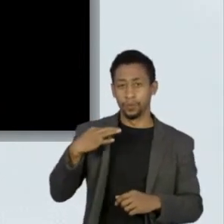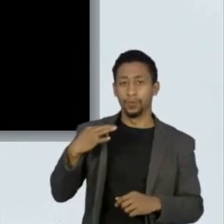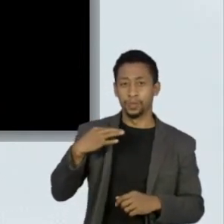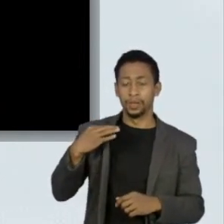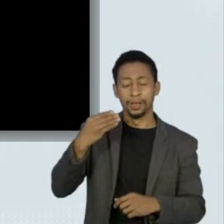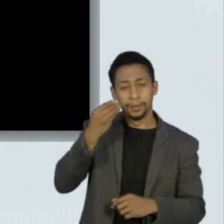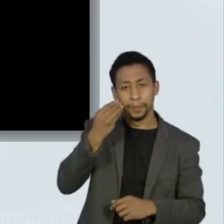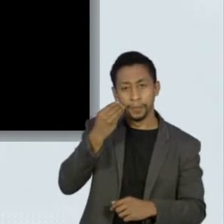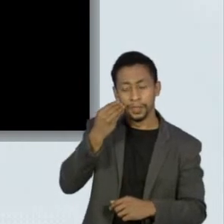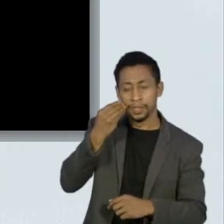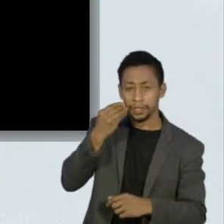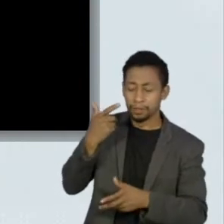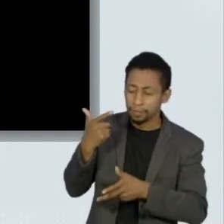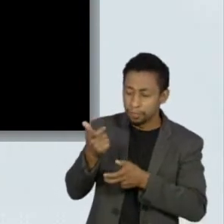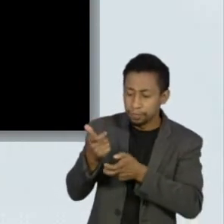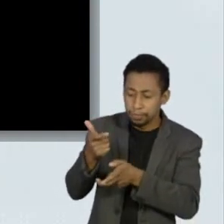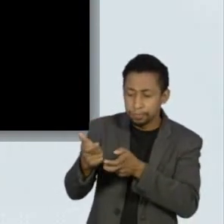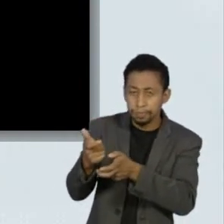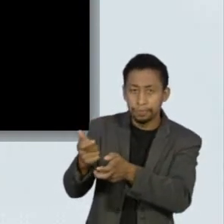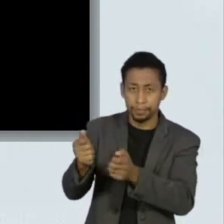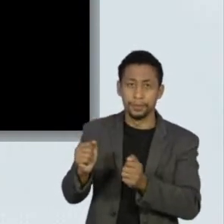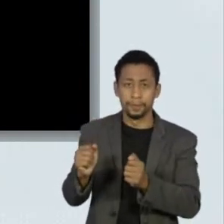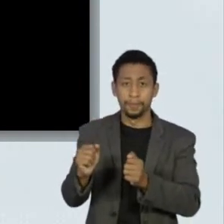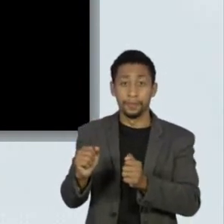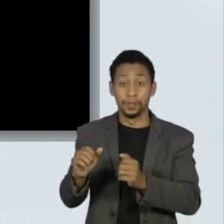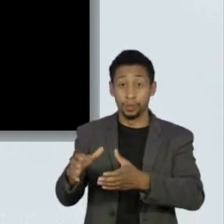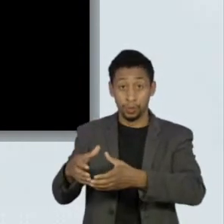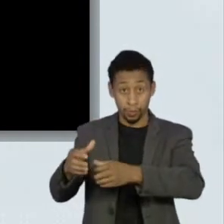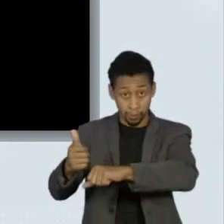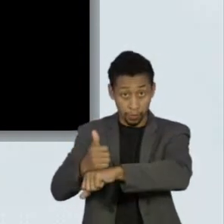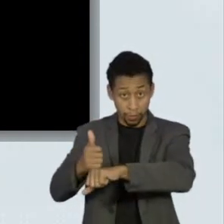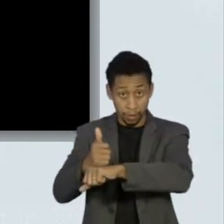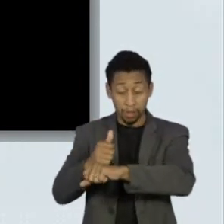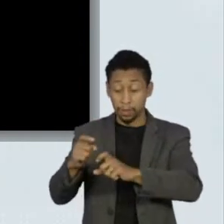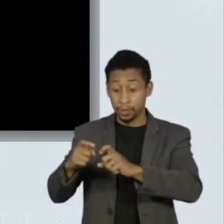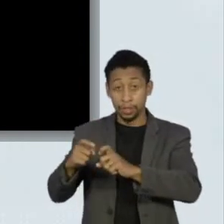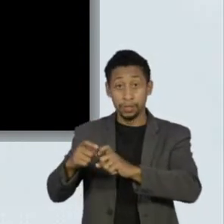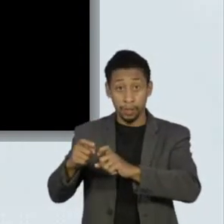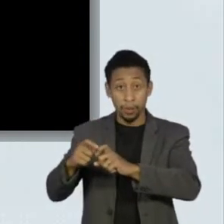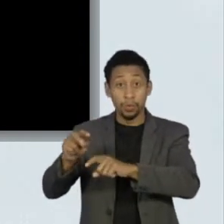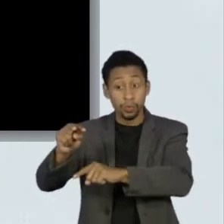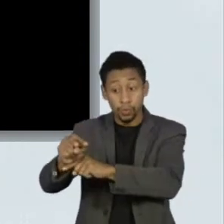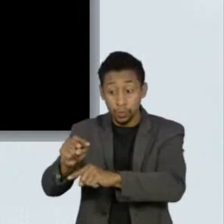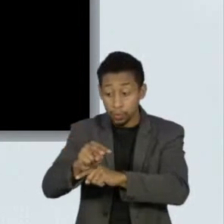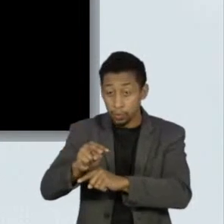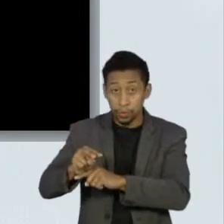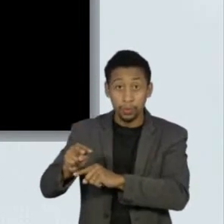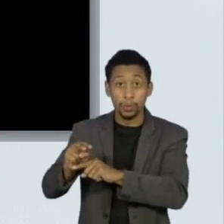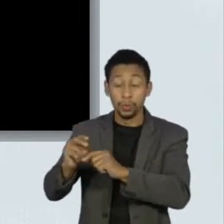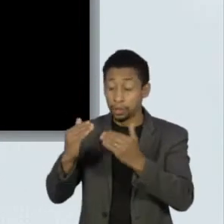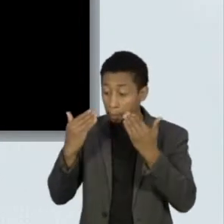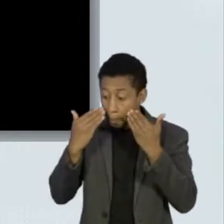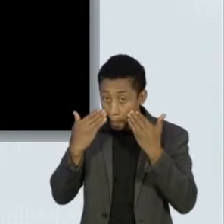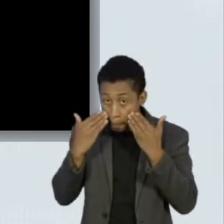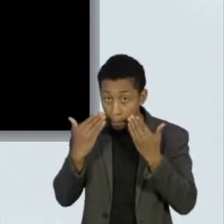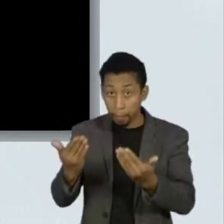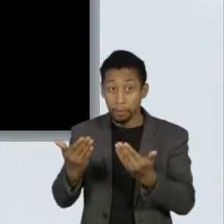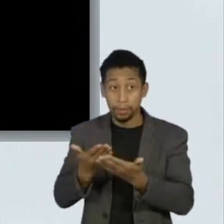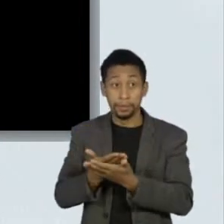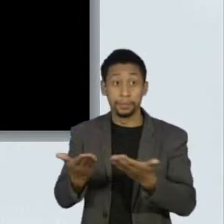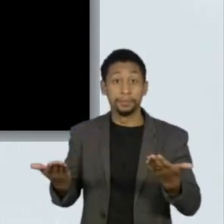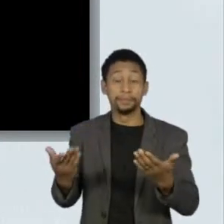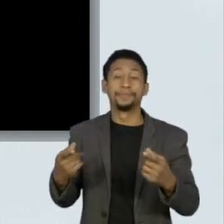Eles não só são profissionais de saúde que cuidam da Covid-19, estão na linha de frente,